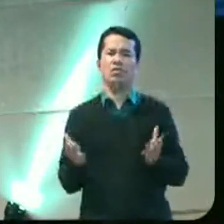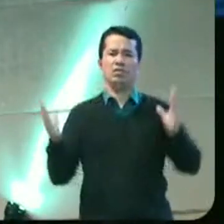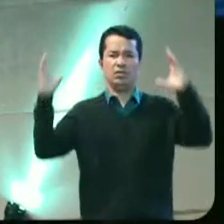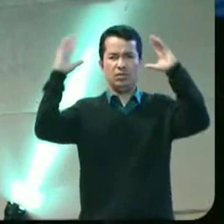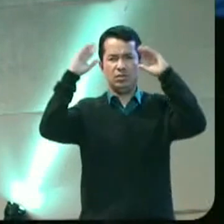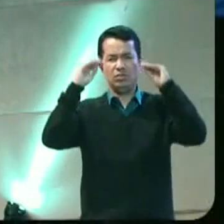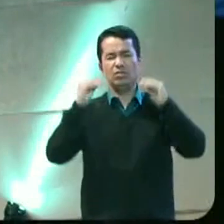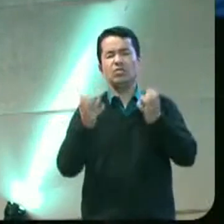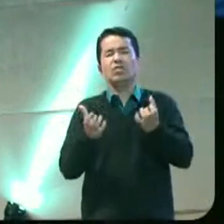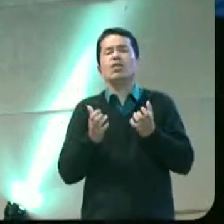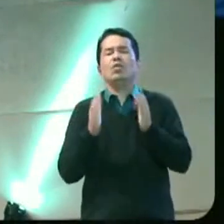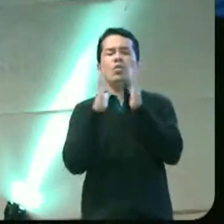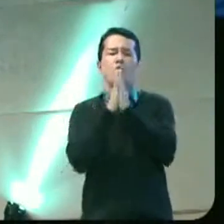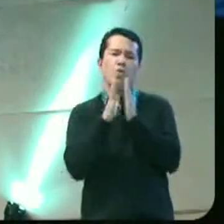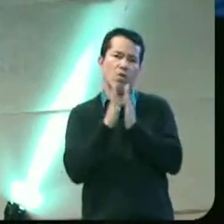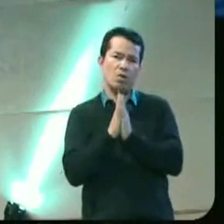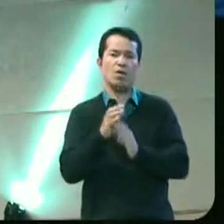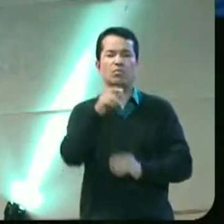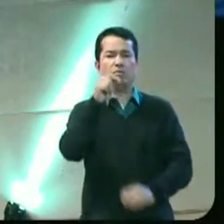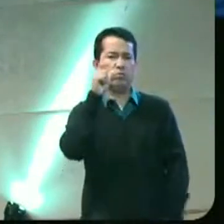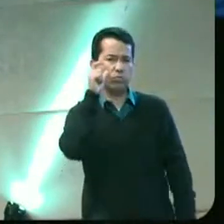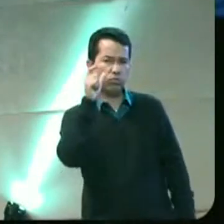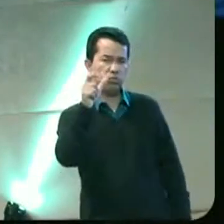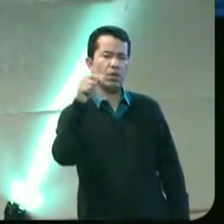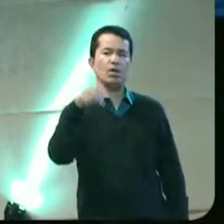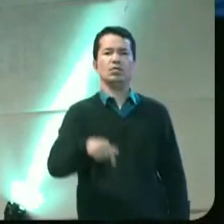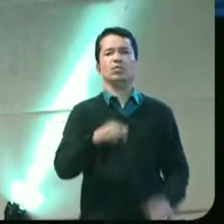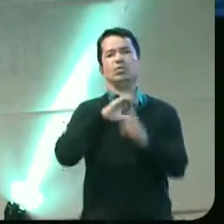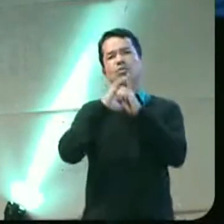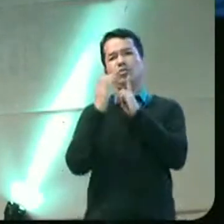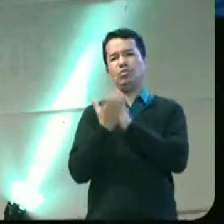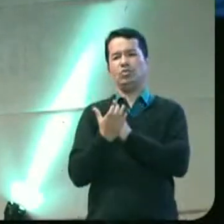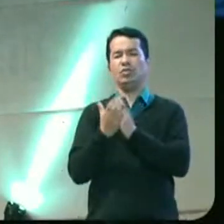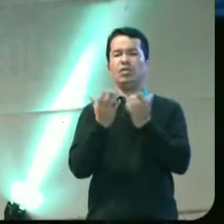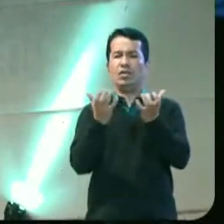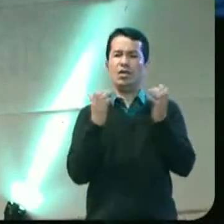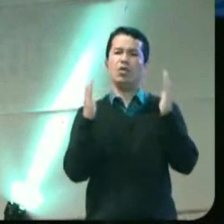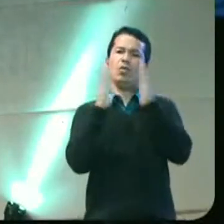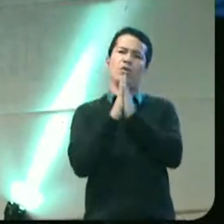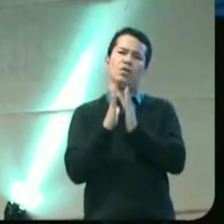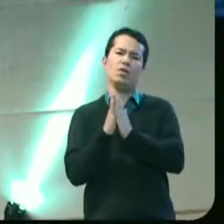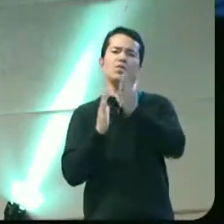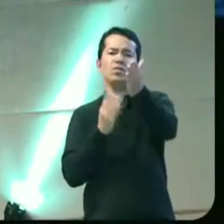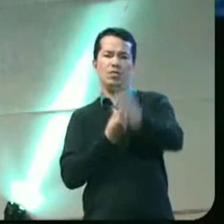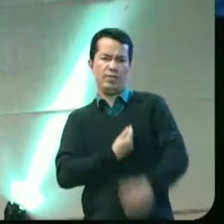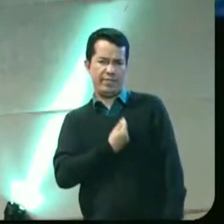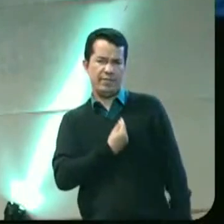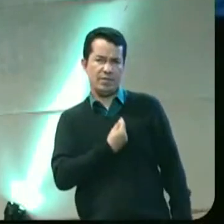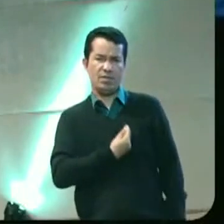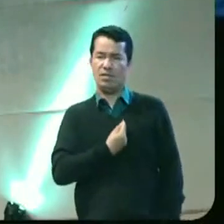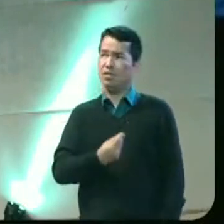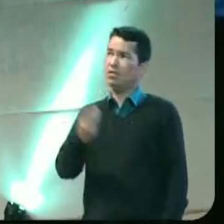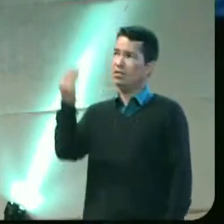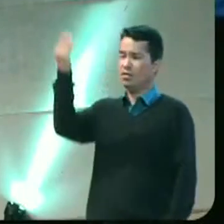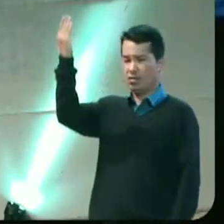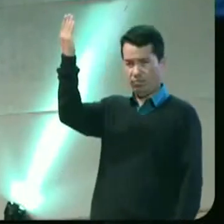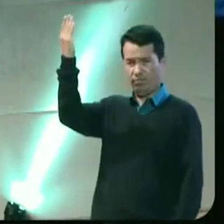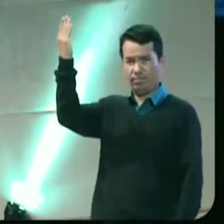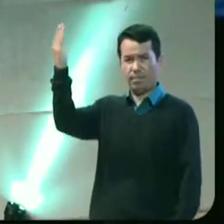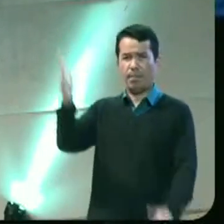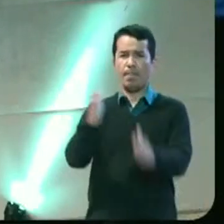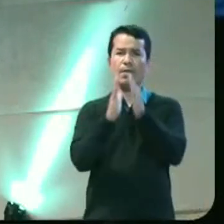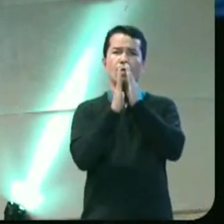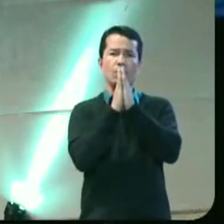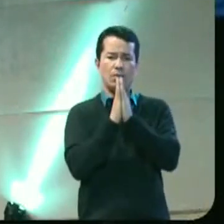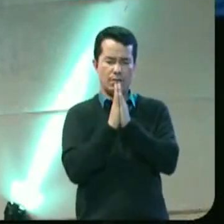orar com você que acompanhou esse culto, quero orar com você que está entregando a sua vida para Jesus agora. Feche seus olhos. Senhor,